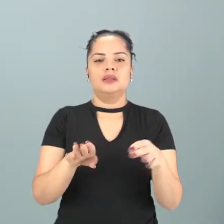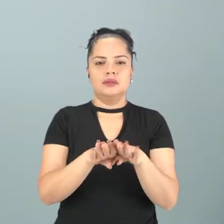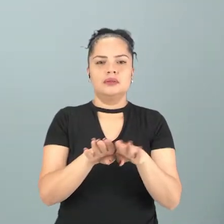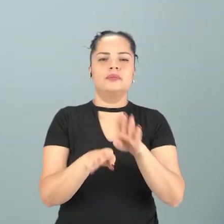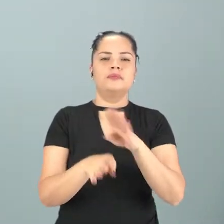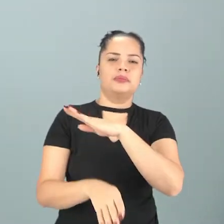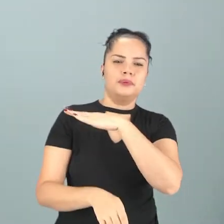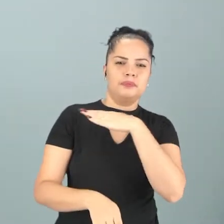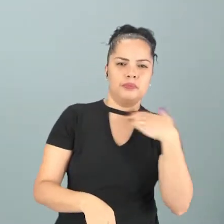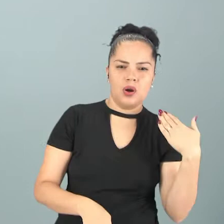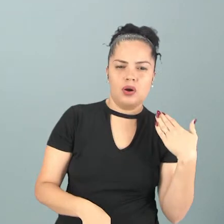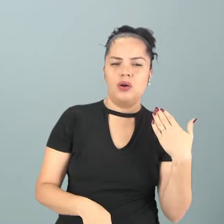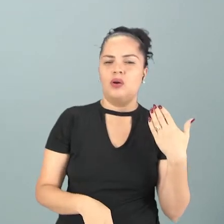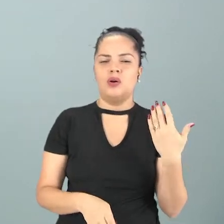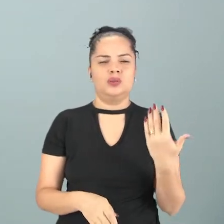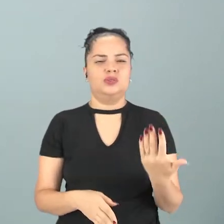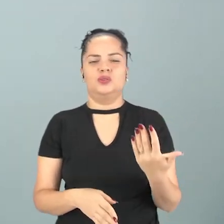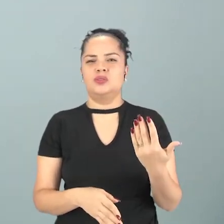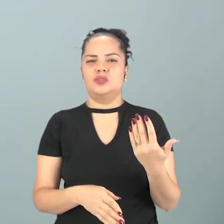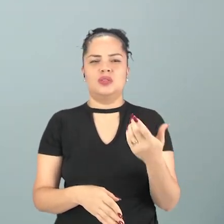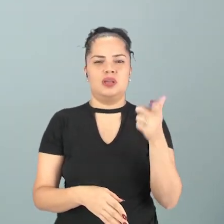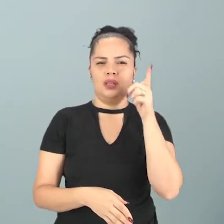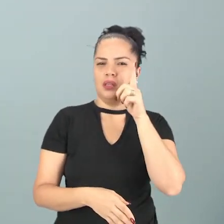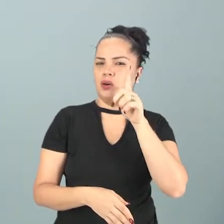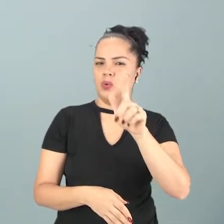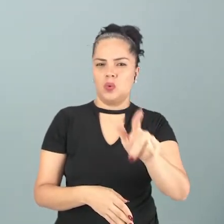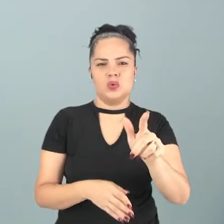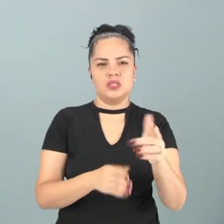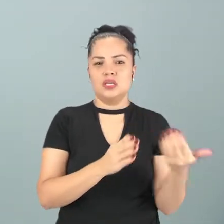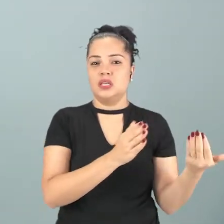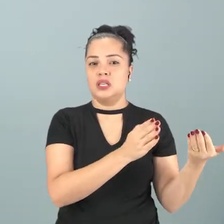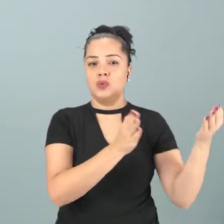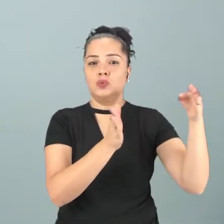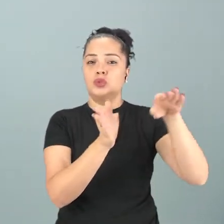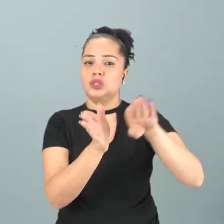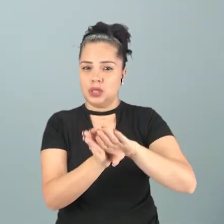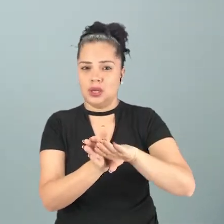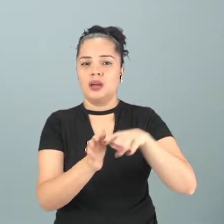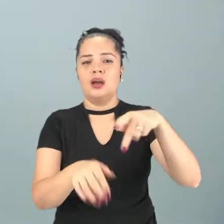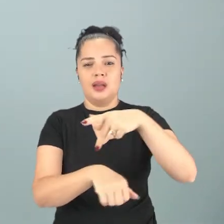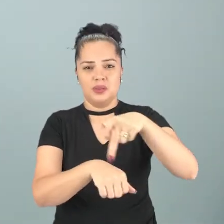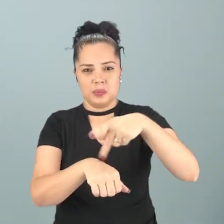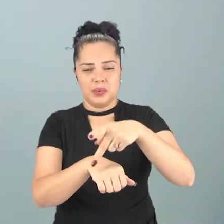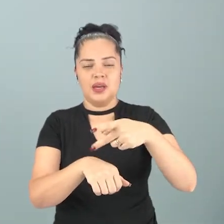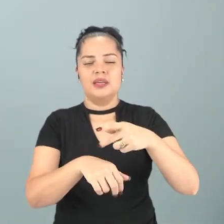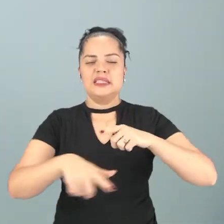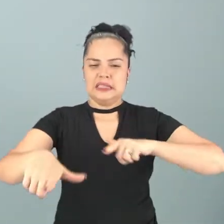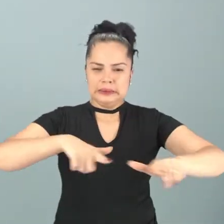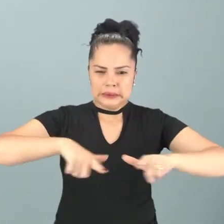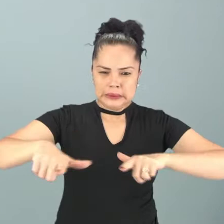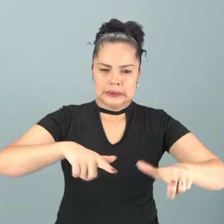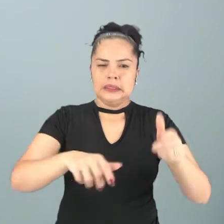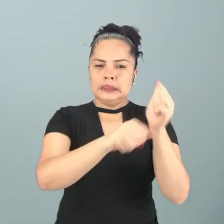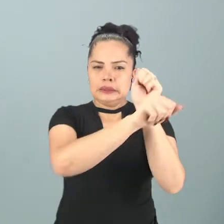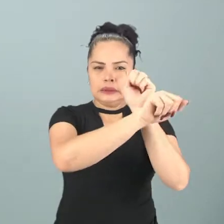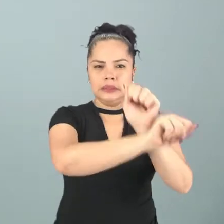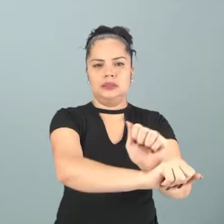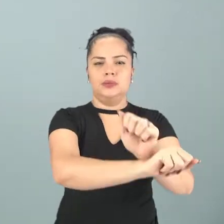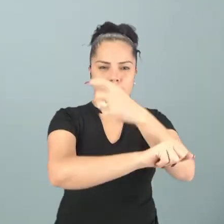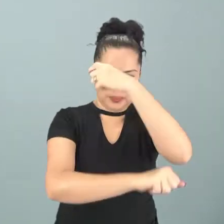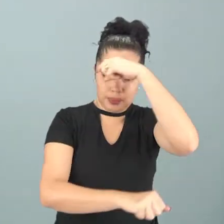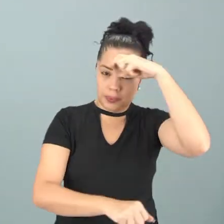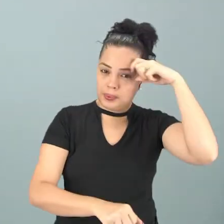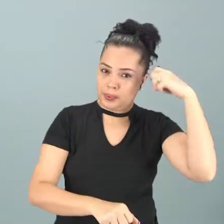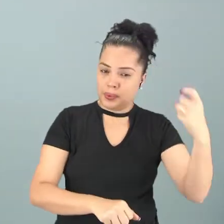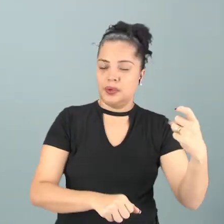mortos, muitos deles não sobreviviam nem ao caminho, e chegavam aqui e tinham que ser escravizados. E todo esse processo de escravidão